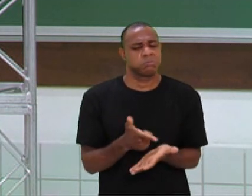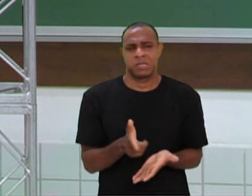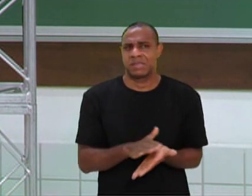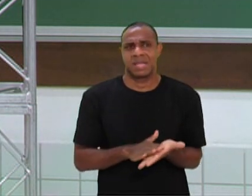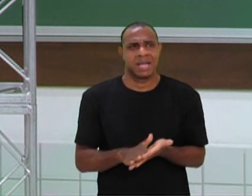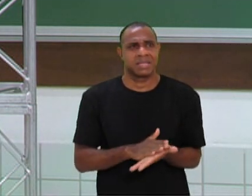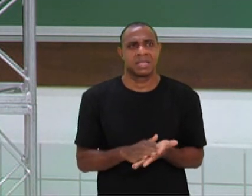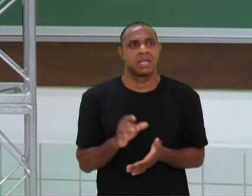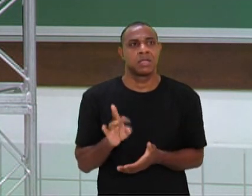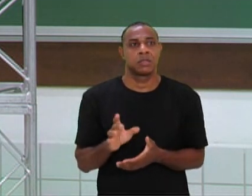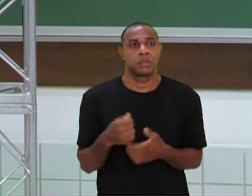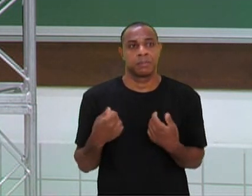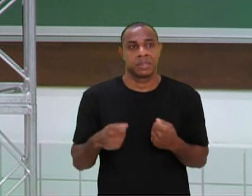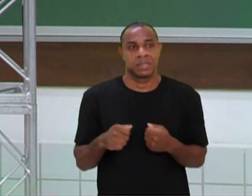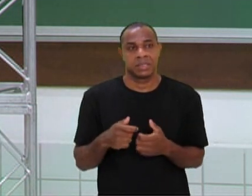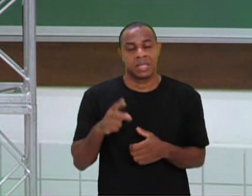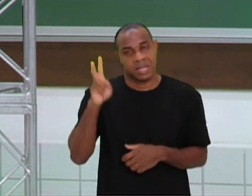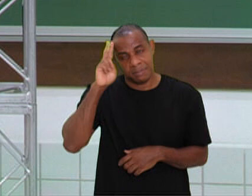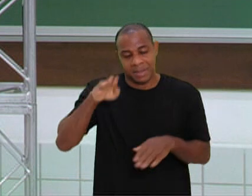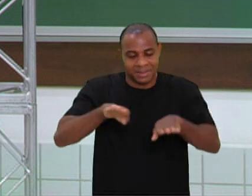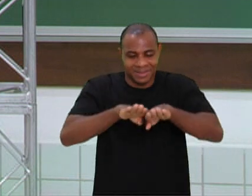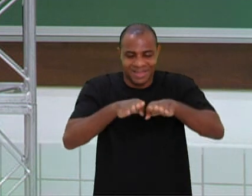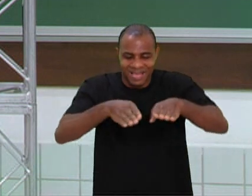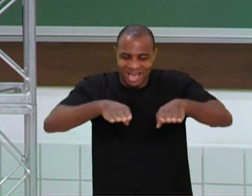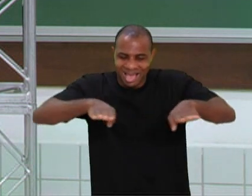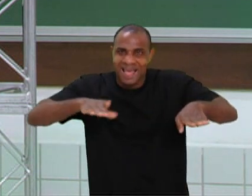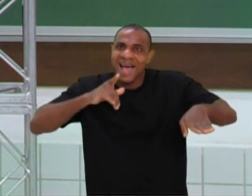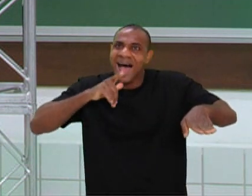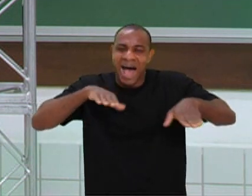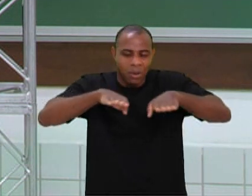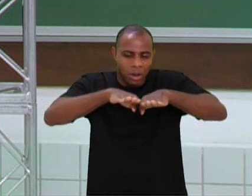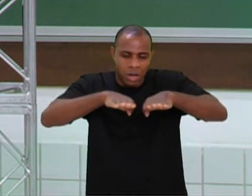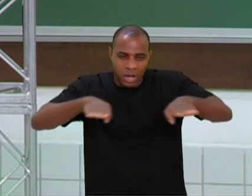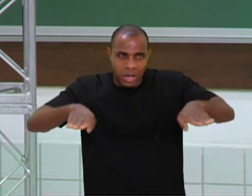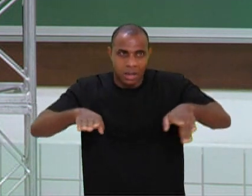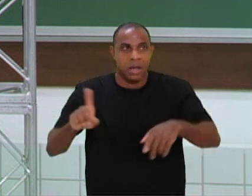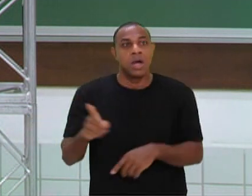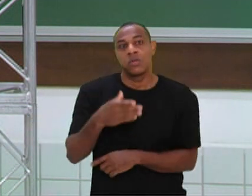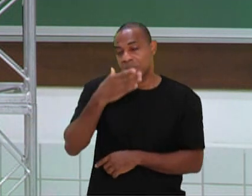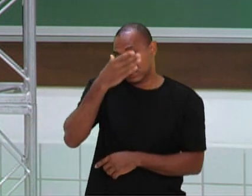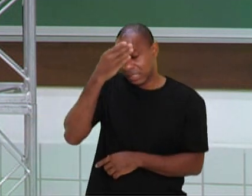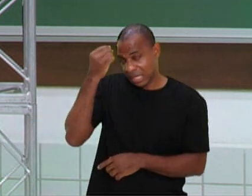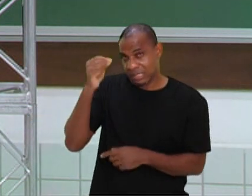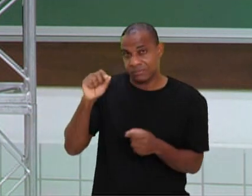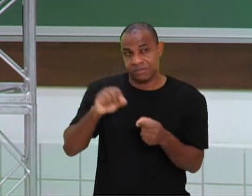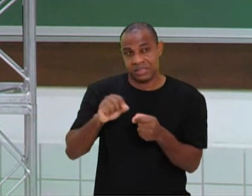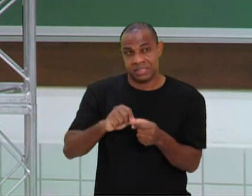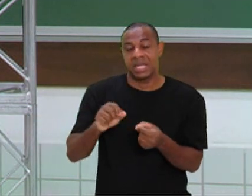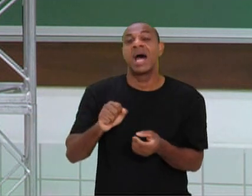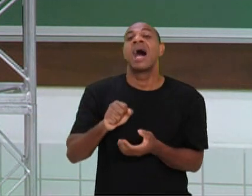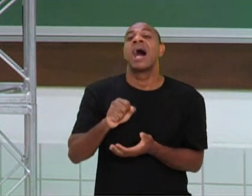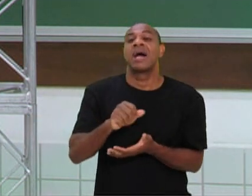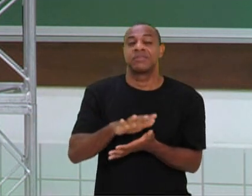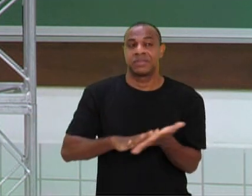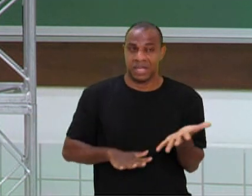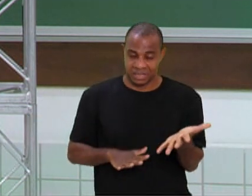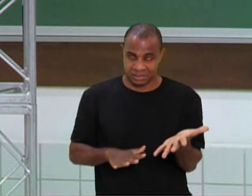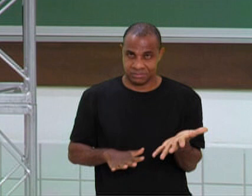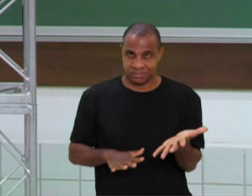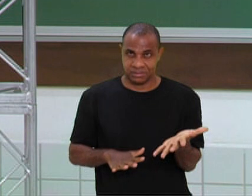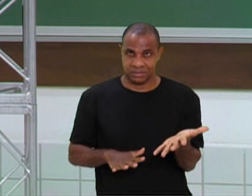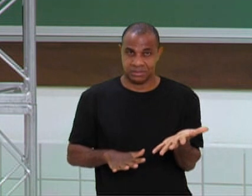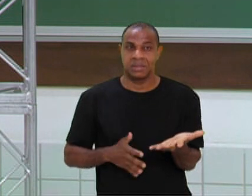da questão da lâmina d'água aqui, beleza? Meus queridos, não esqueça de fazer os exercícios de novo, a gente aprende fazendo, pegando